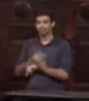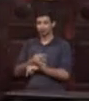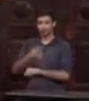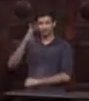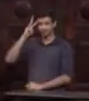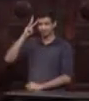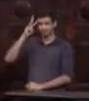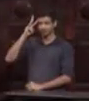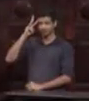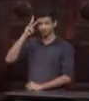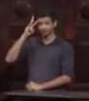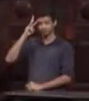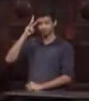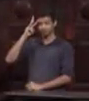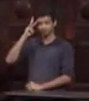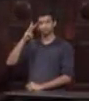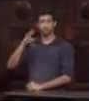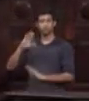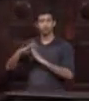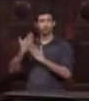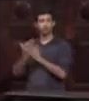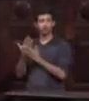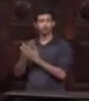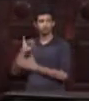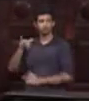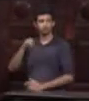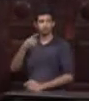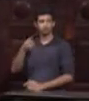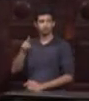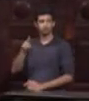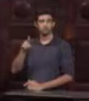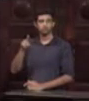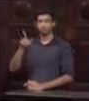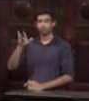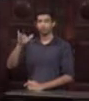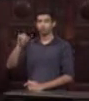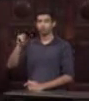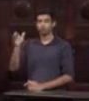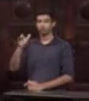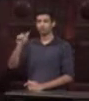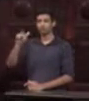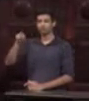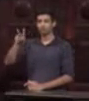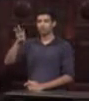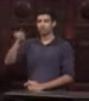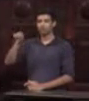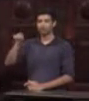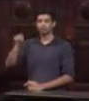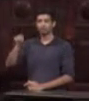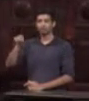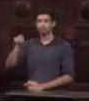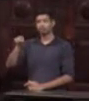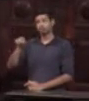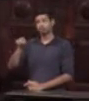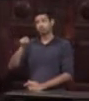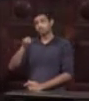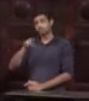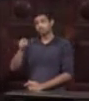terça-feira na escola João Luiz Alves. Para quem não sabe,